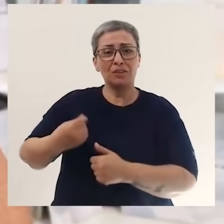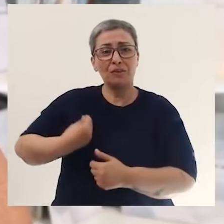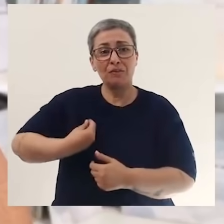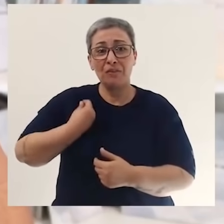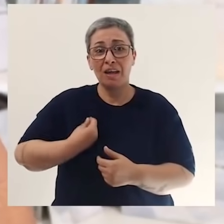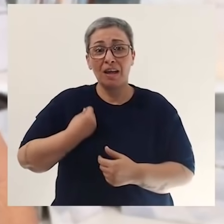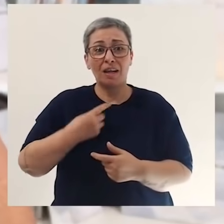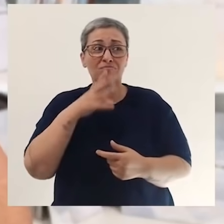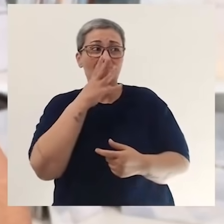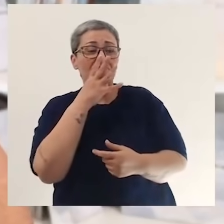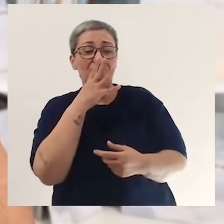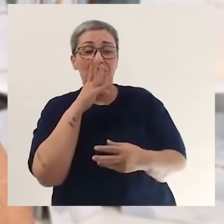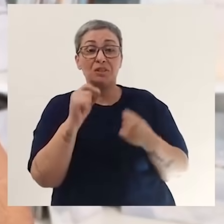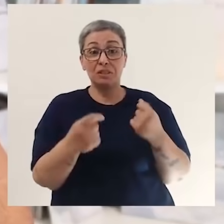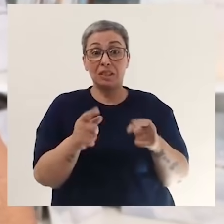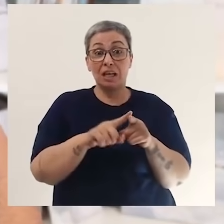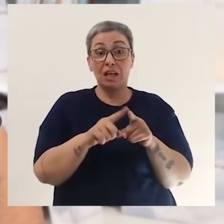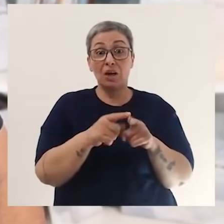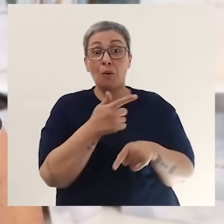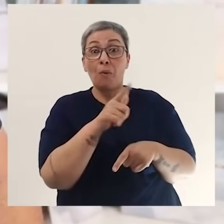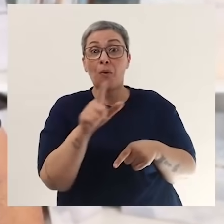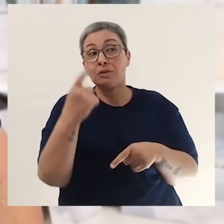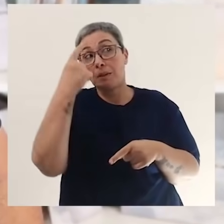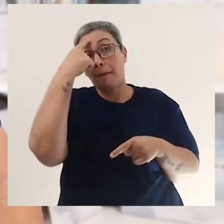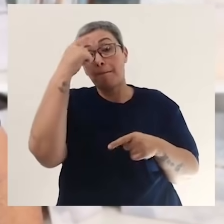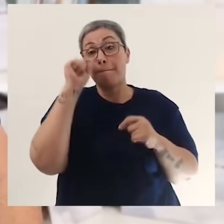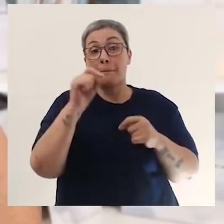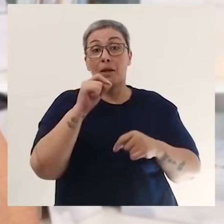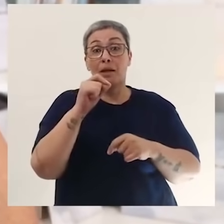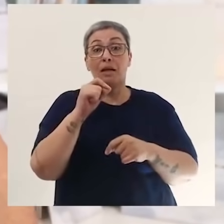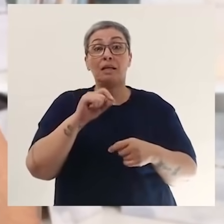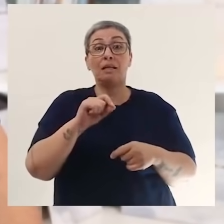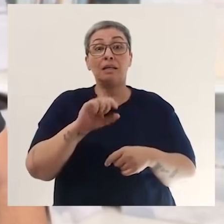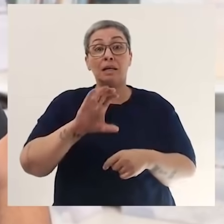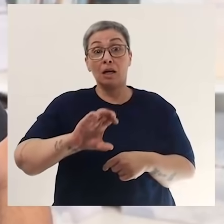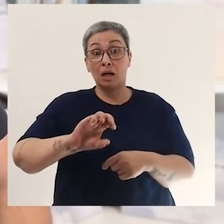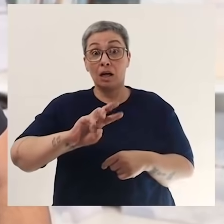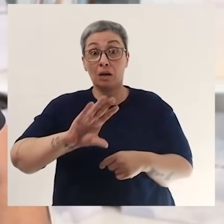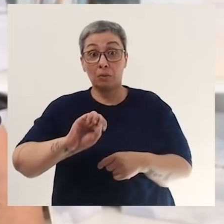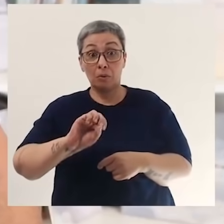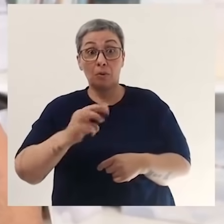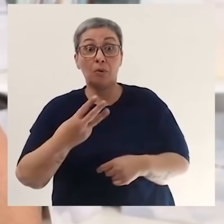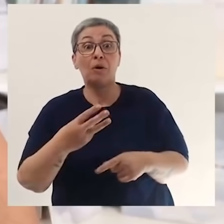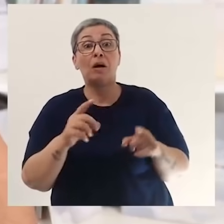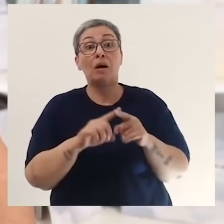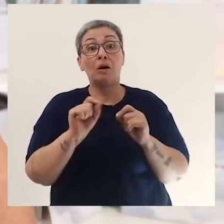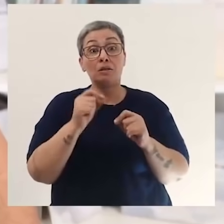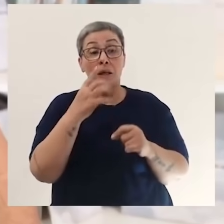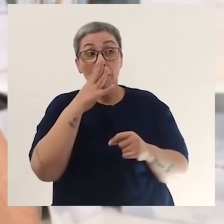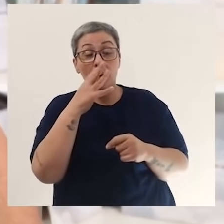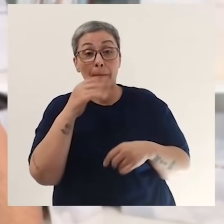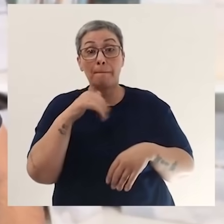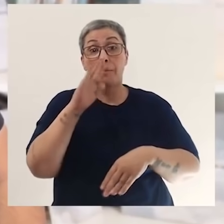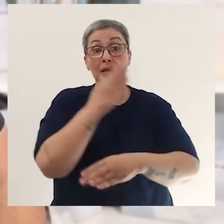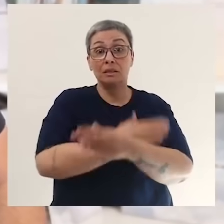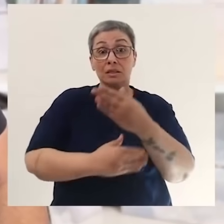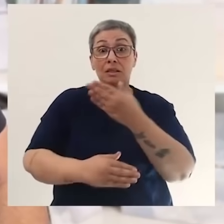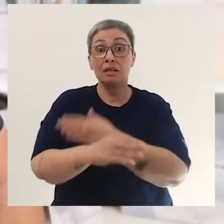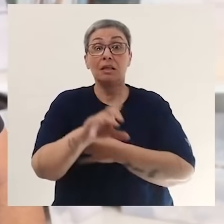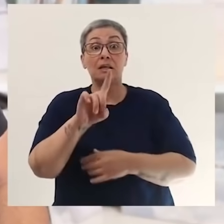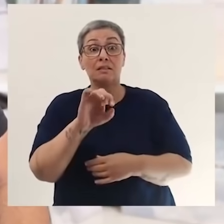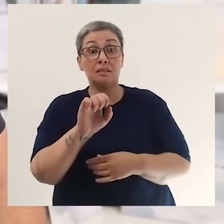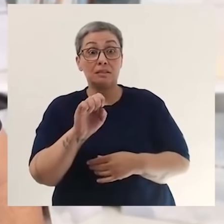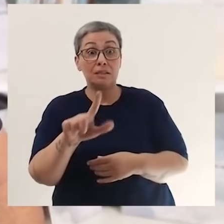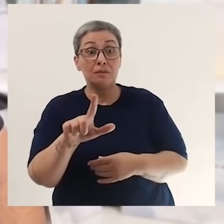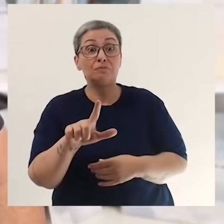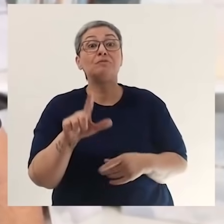ídolos. E tem outra, vamos agora pensar nas Paralimpíadas. Sabe quem minha esposa admira ainda mais? Daniel Dias, já